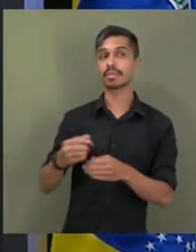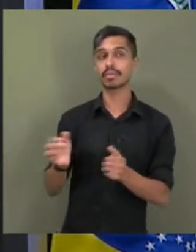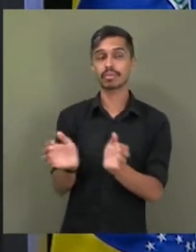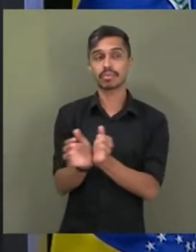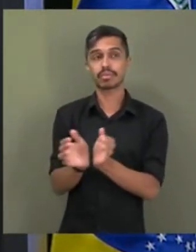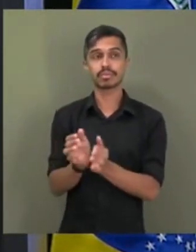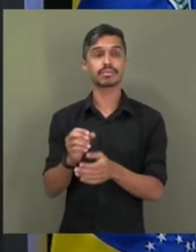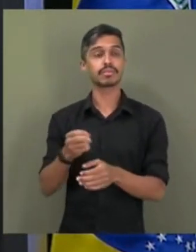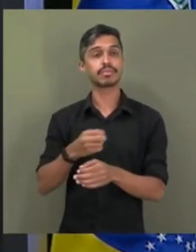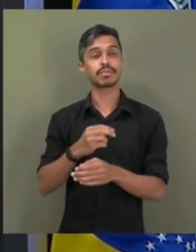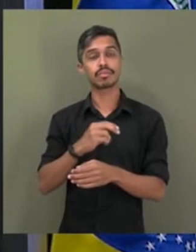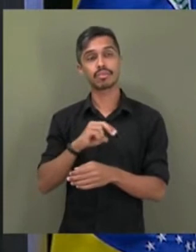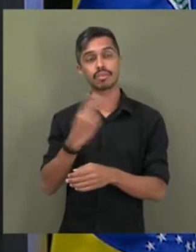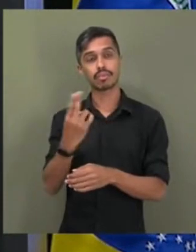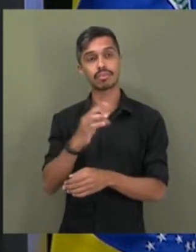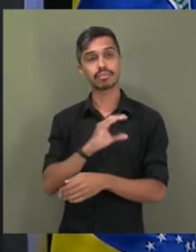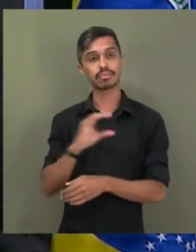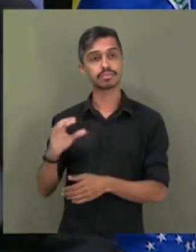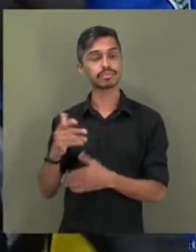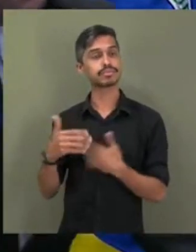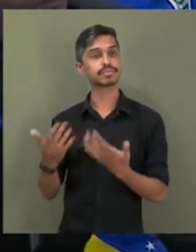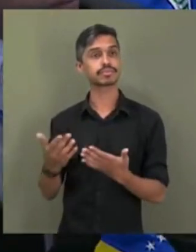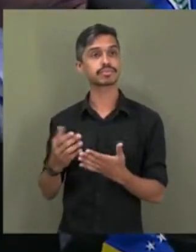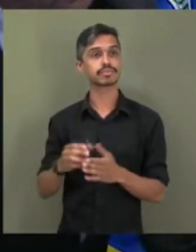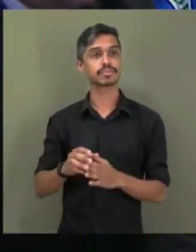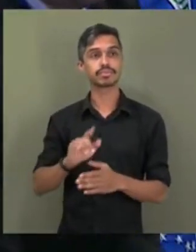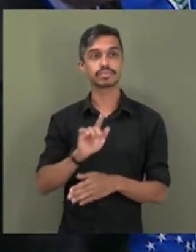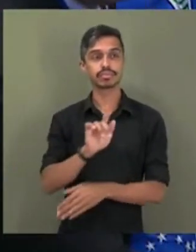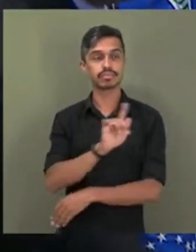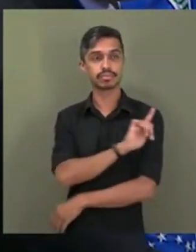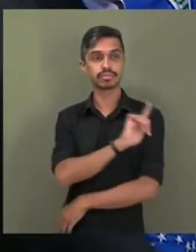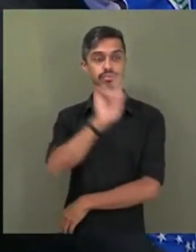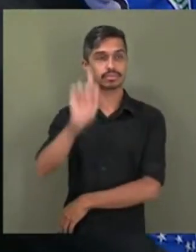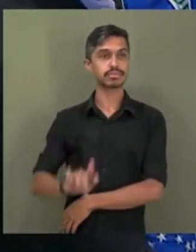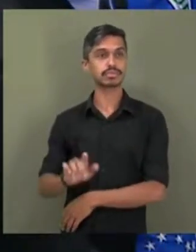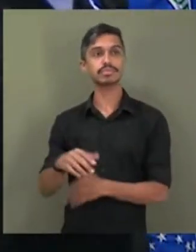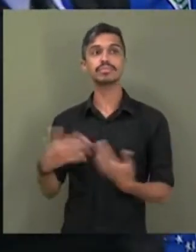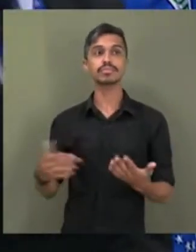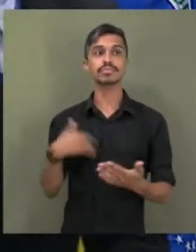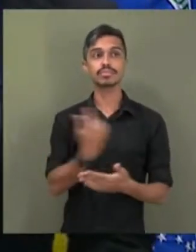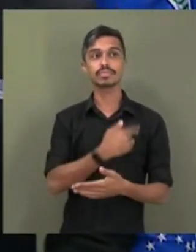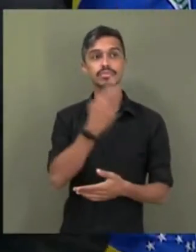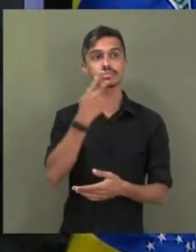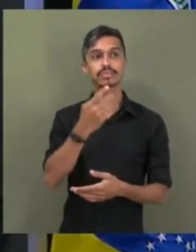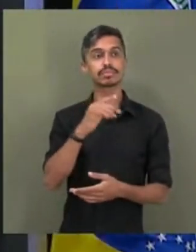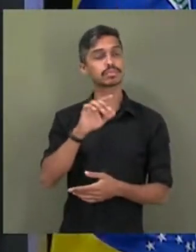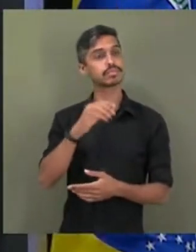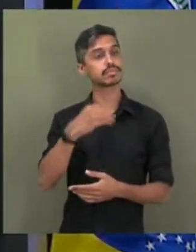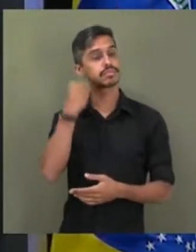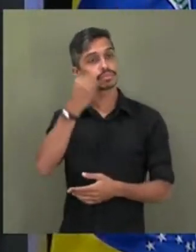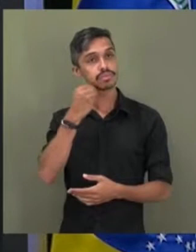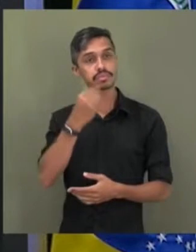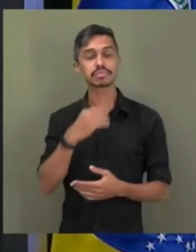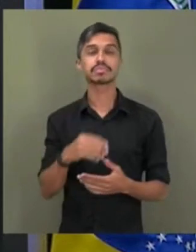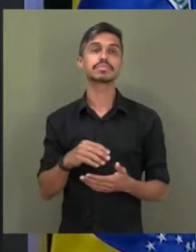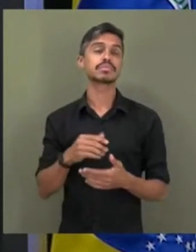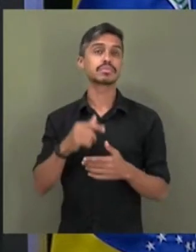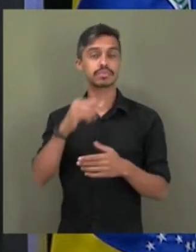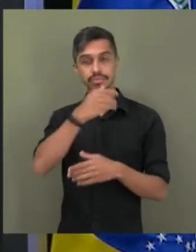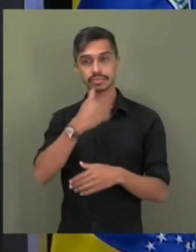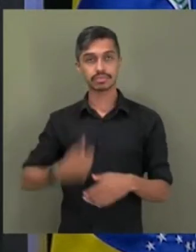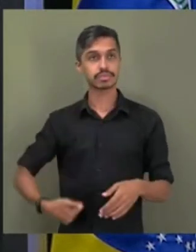um conselho gestor. E nós não estamos falando de experiência absolutamente inexistente no Estado